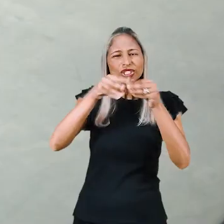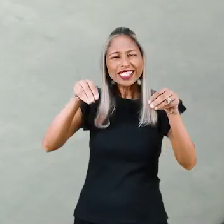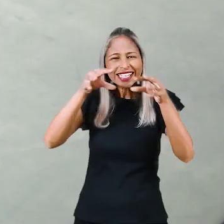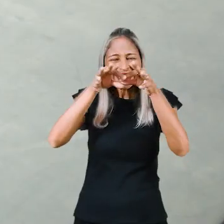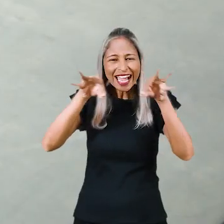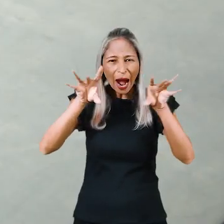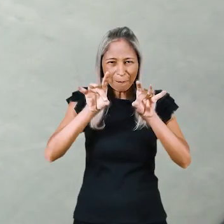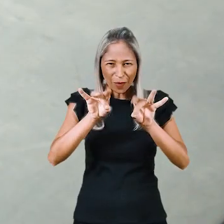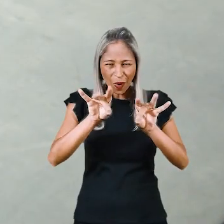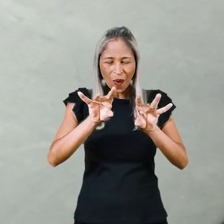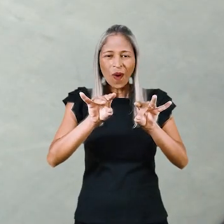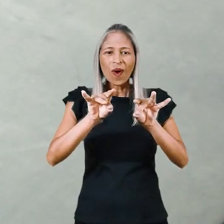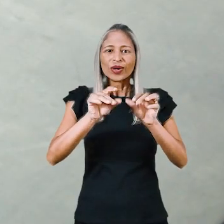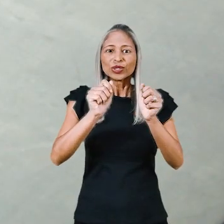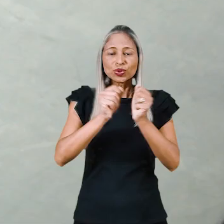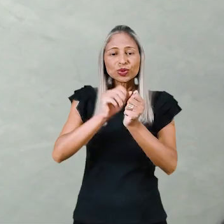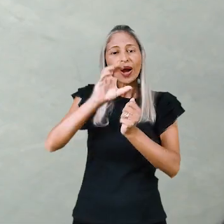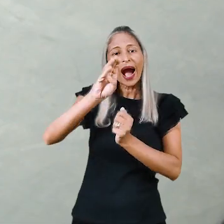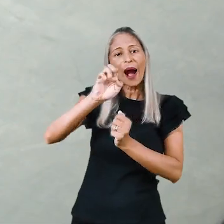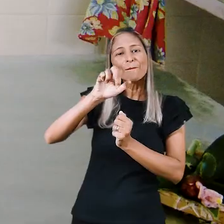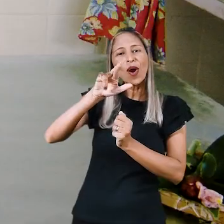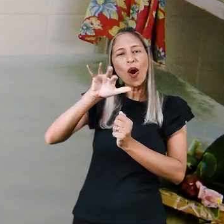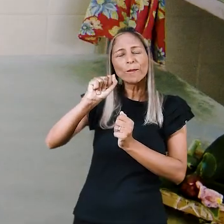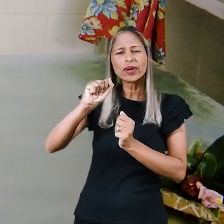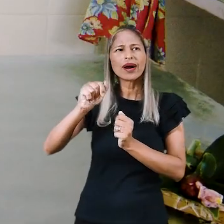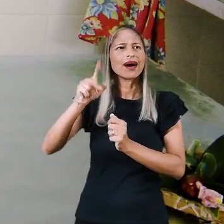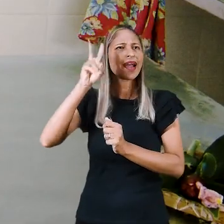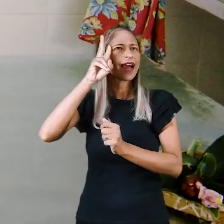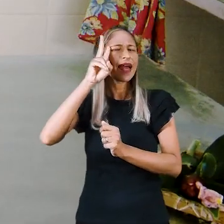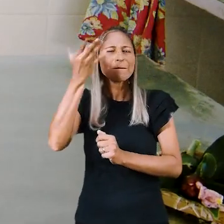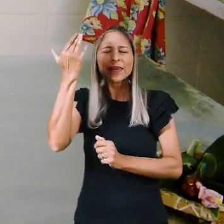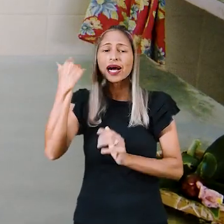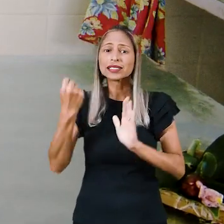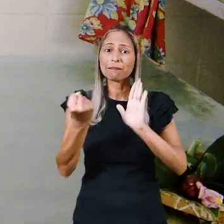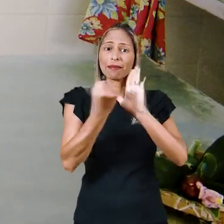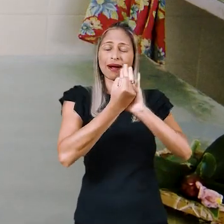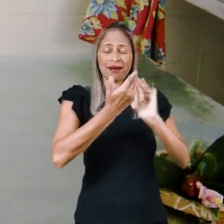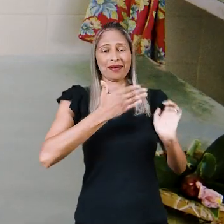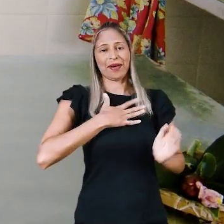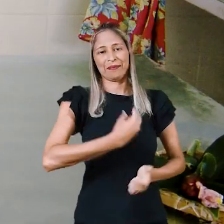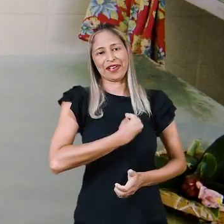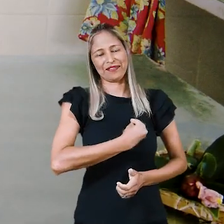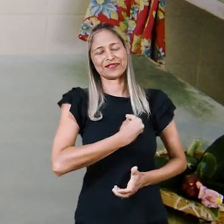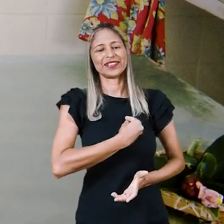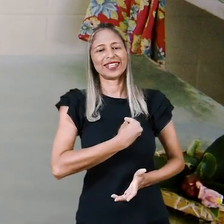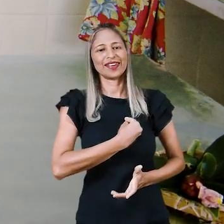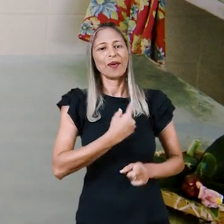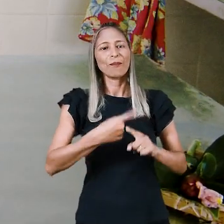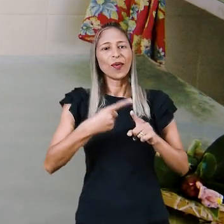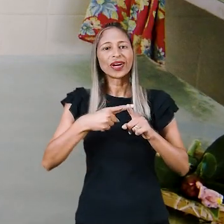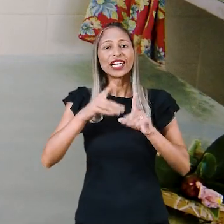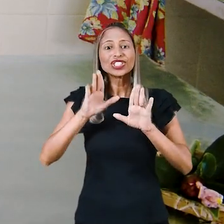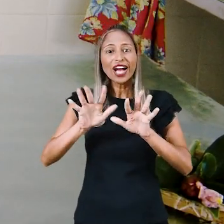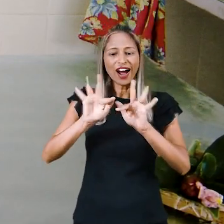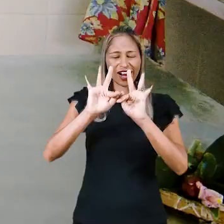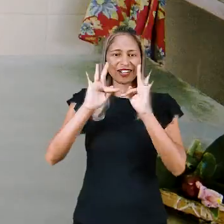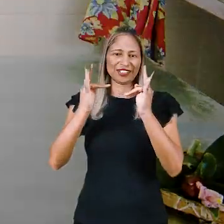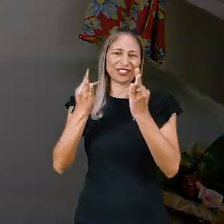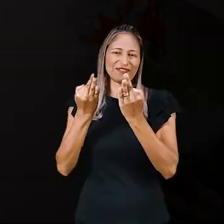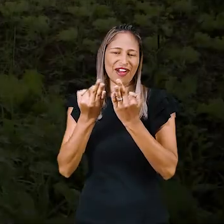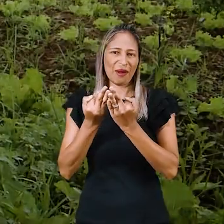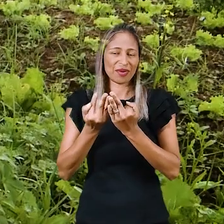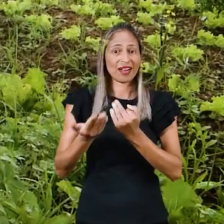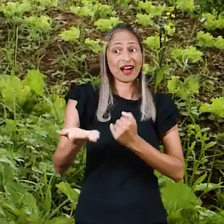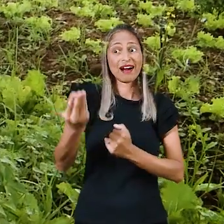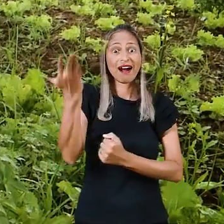com ensopado de abóbora. Então, para mim, é um resgate muito interessante, muito marcante, porque vem de berço de família,